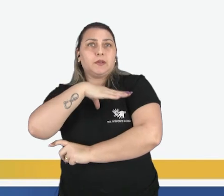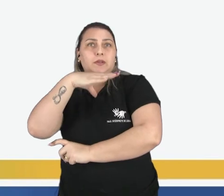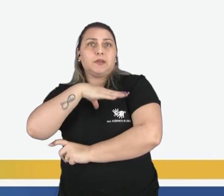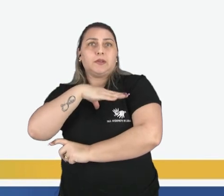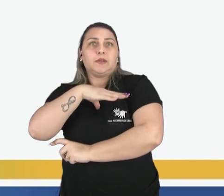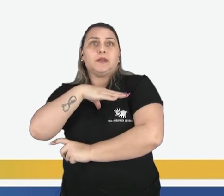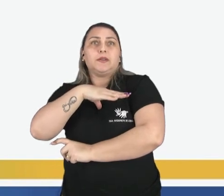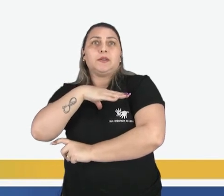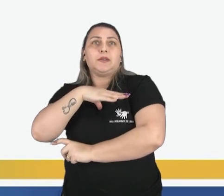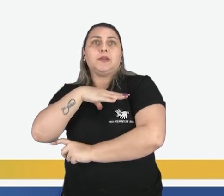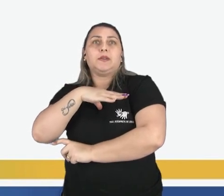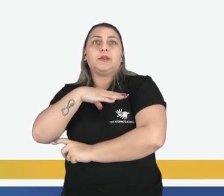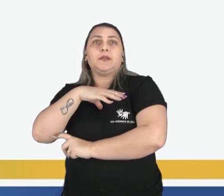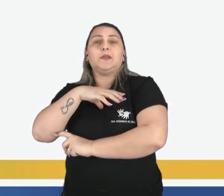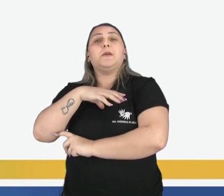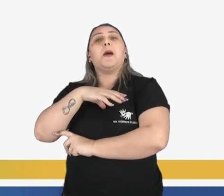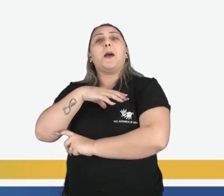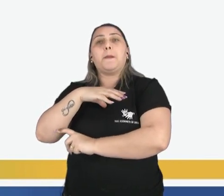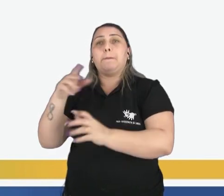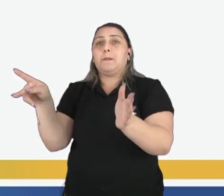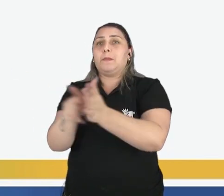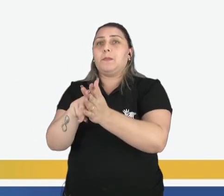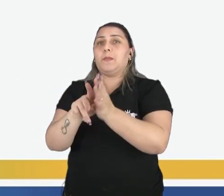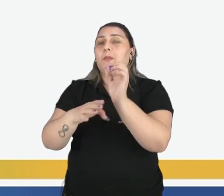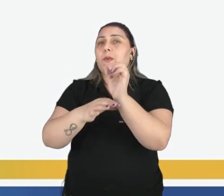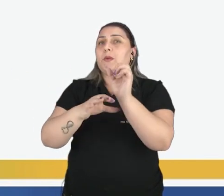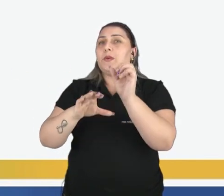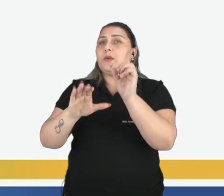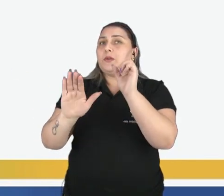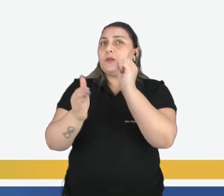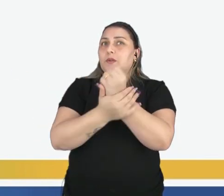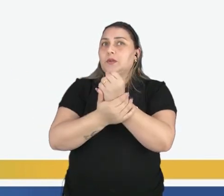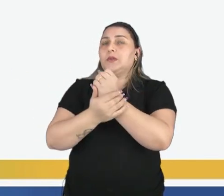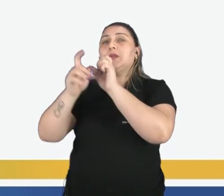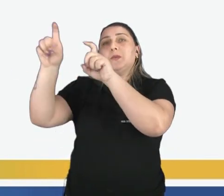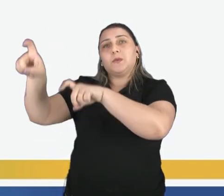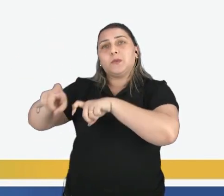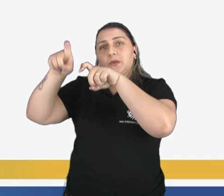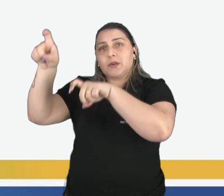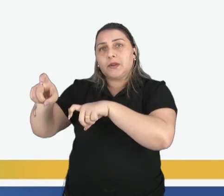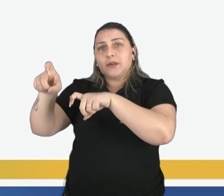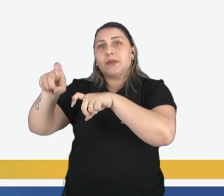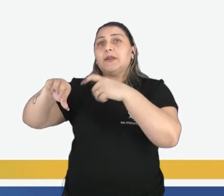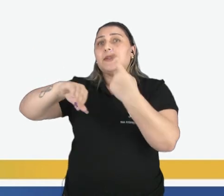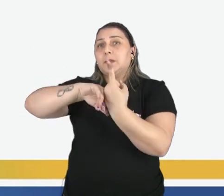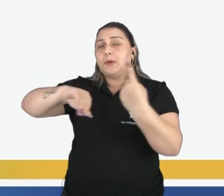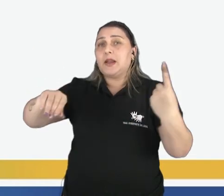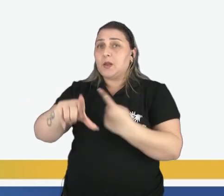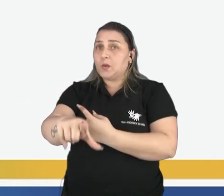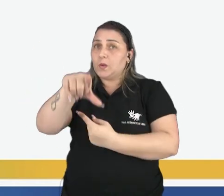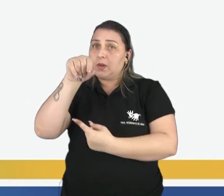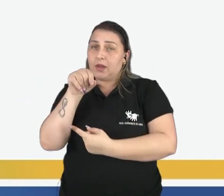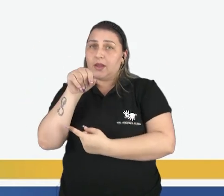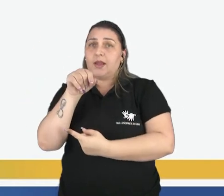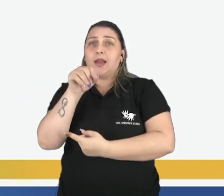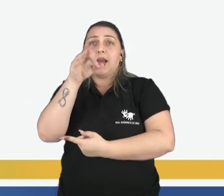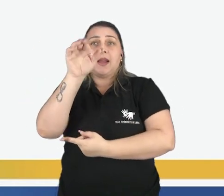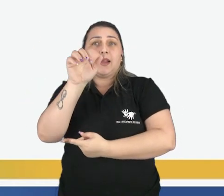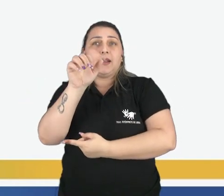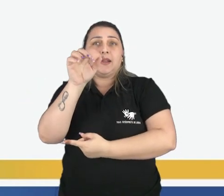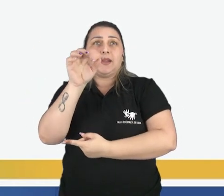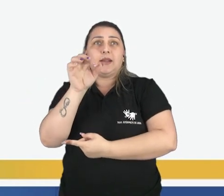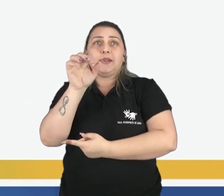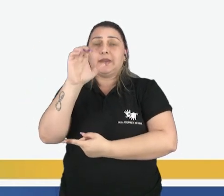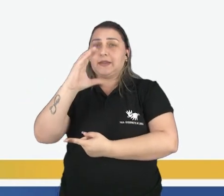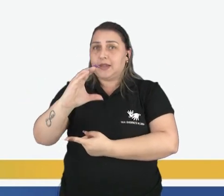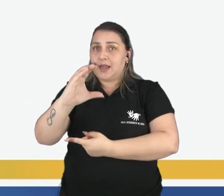em pequenas cidades e propriedades rurais isoladas. E aí, você já fez sua escolha? Se você respondeu que a letra correta é a